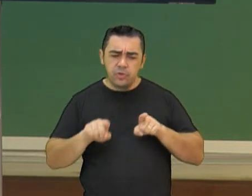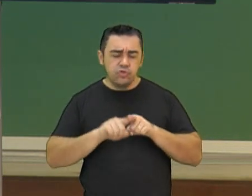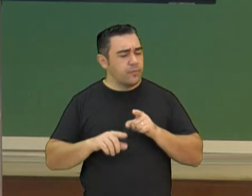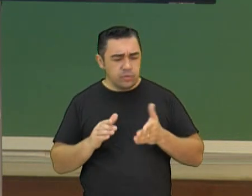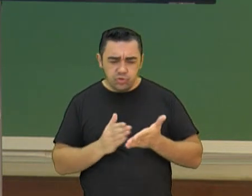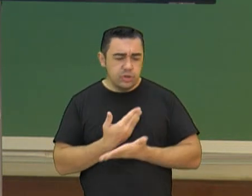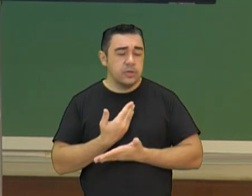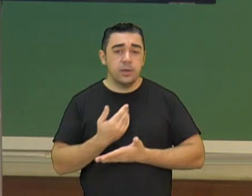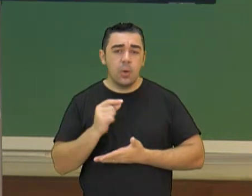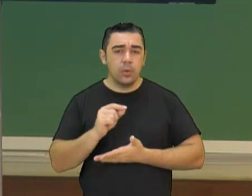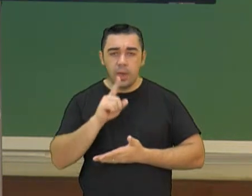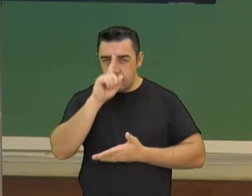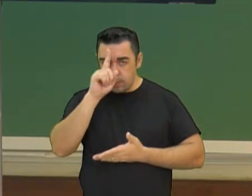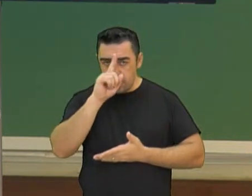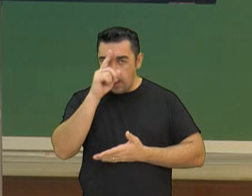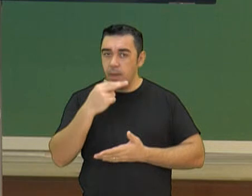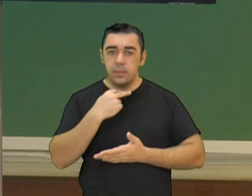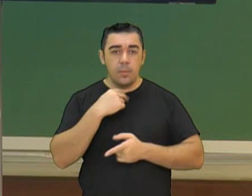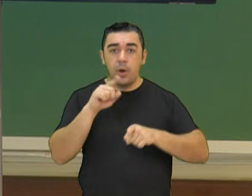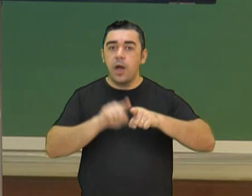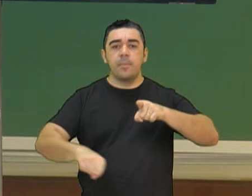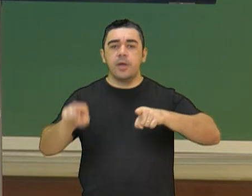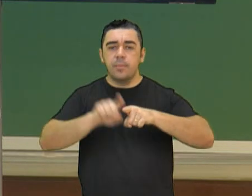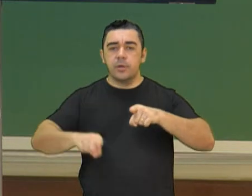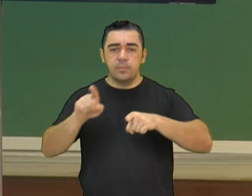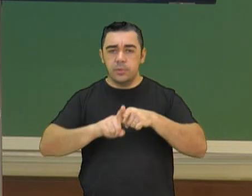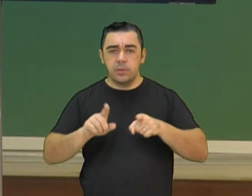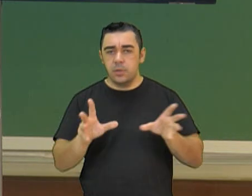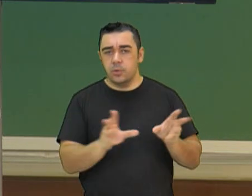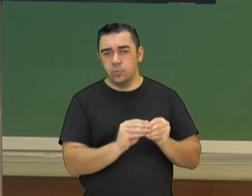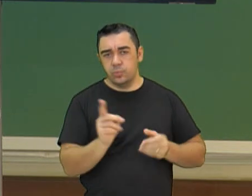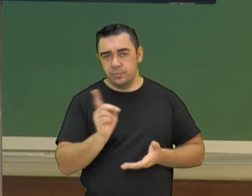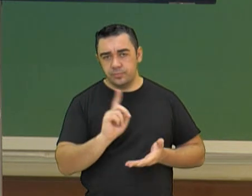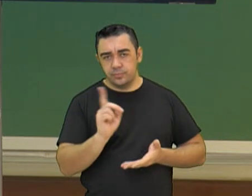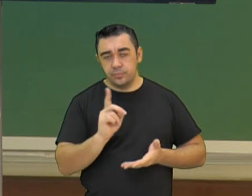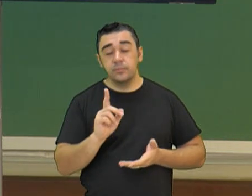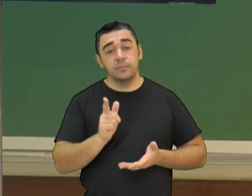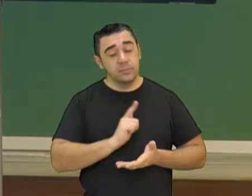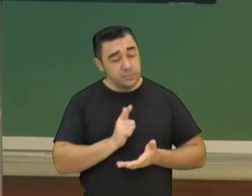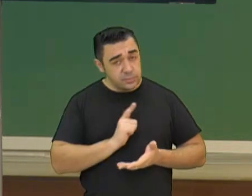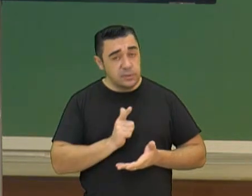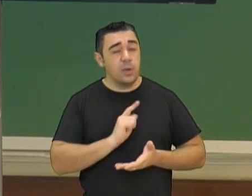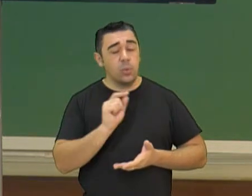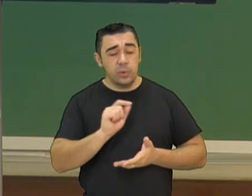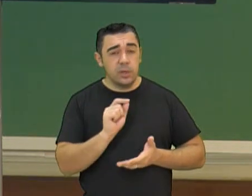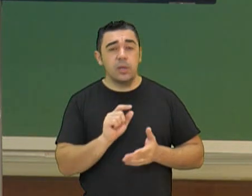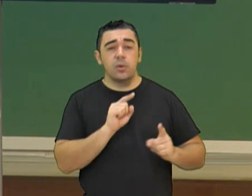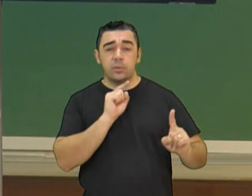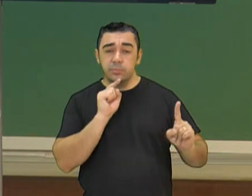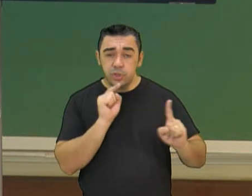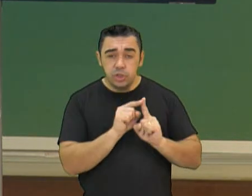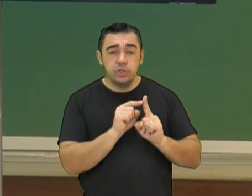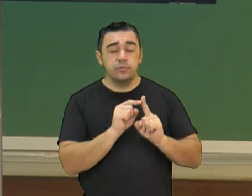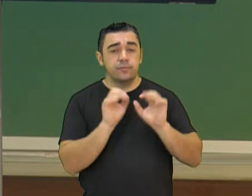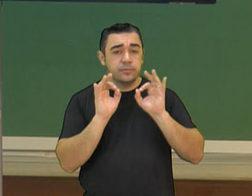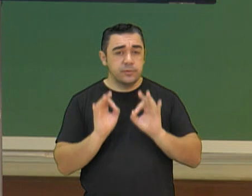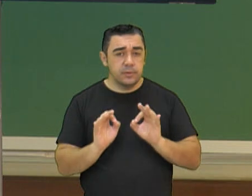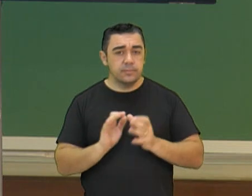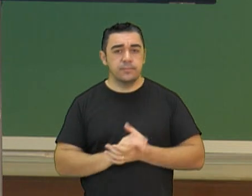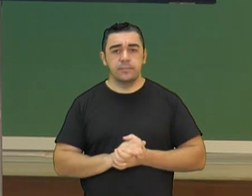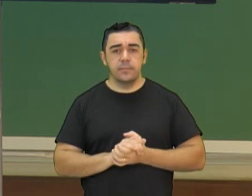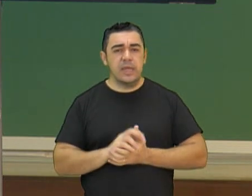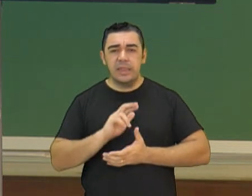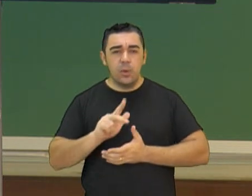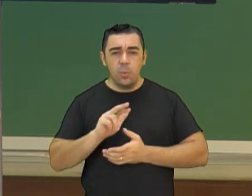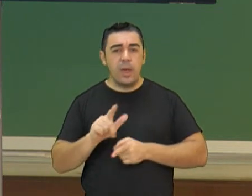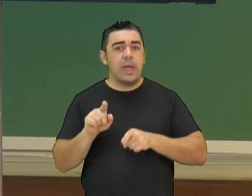repetitivas, né, as ideias não podem estar repetitivas num texto de resumo. Ele tem que ter bastante concisão, tem que ir direto ao ponto, né? E não